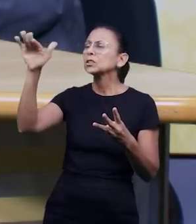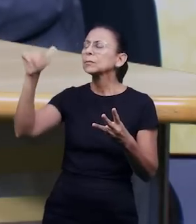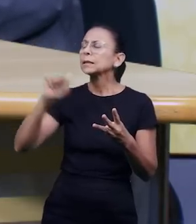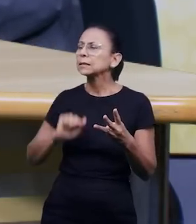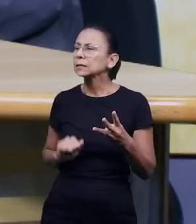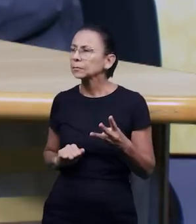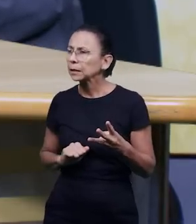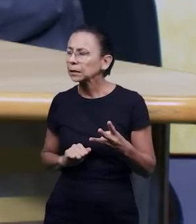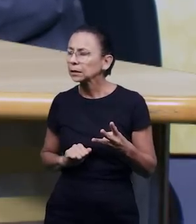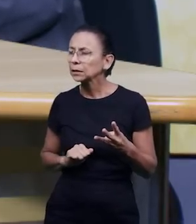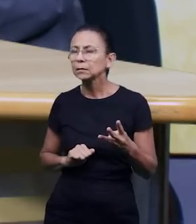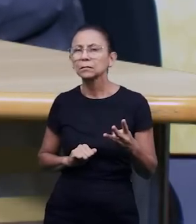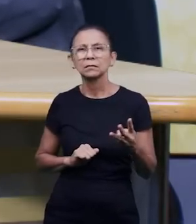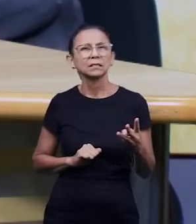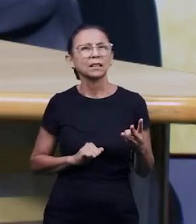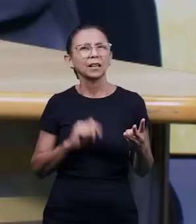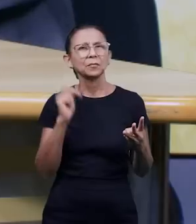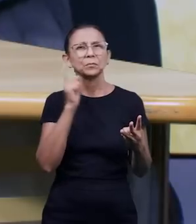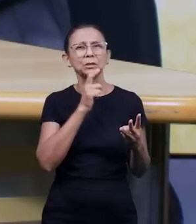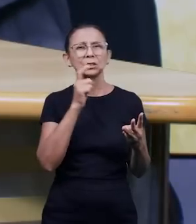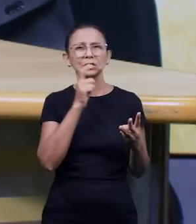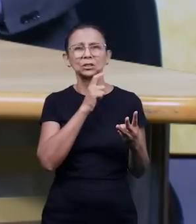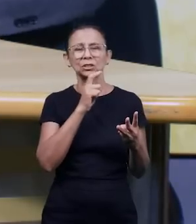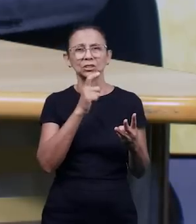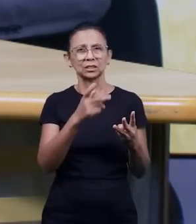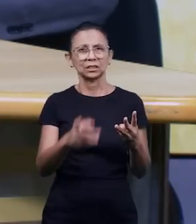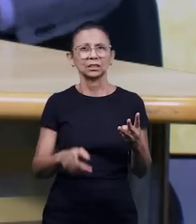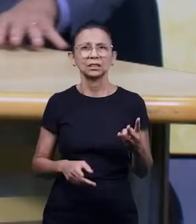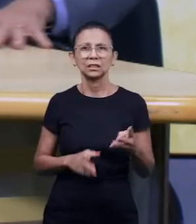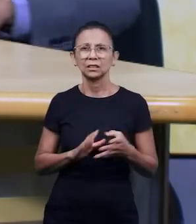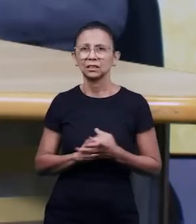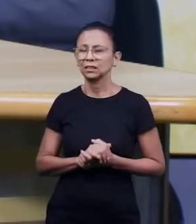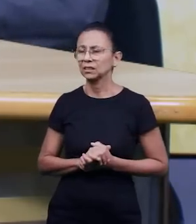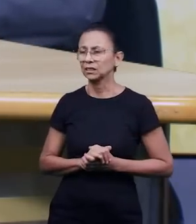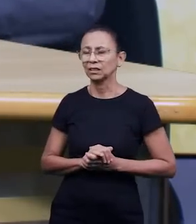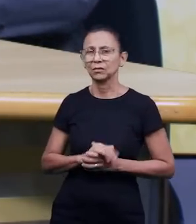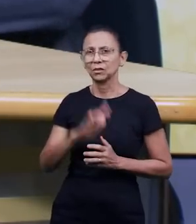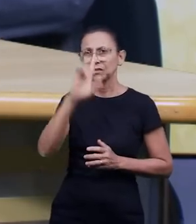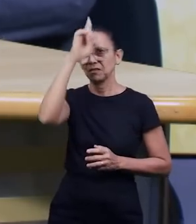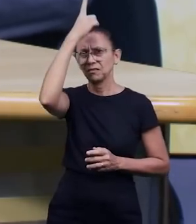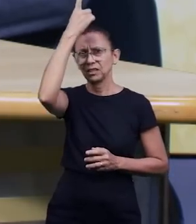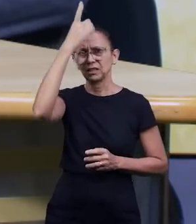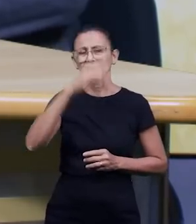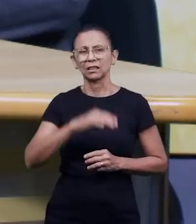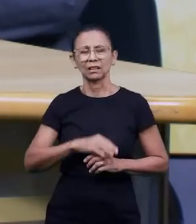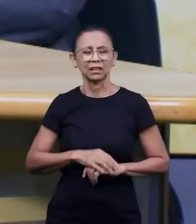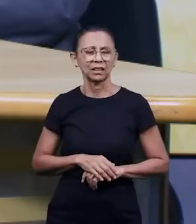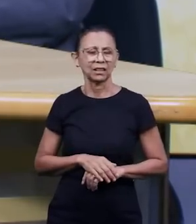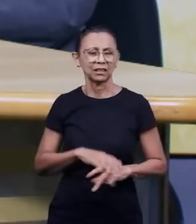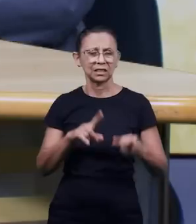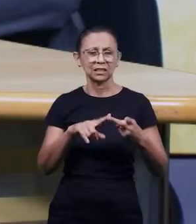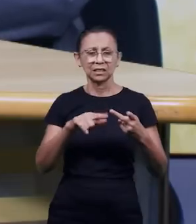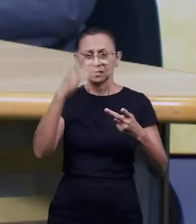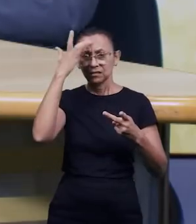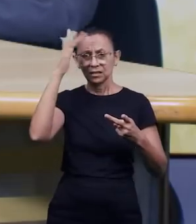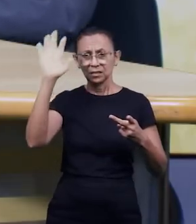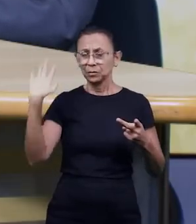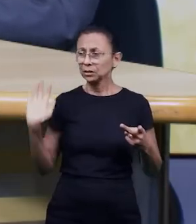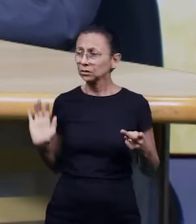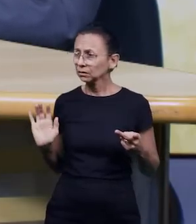não. Sentou, irmã. Vai sentar aí, mas depois de você. Olha, a irmã está dizendo aqui que está arrasada porque você falou isso